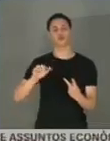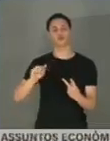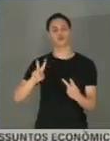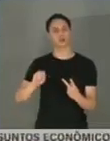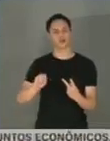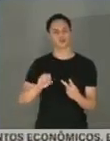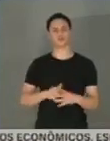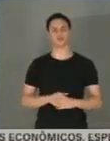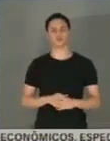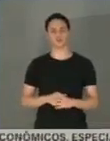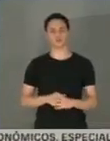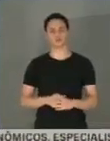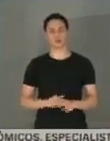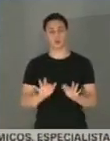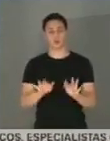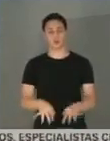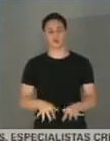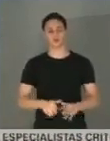E finalizando,